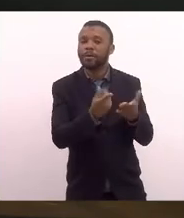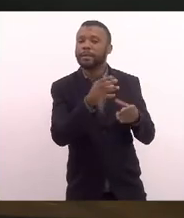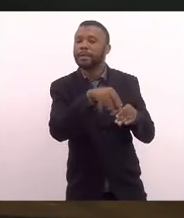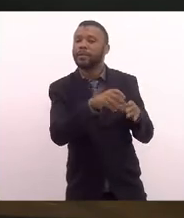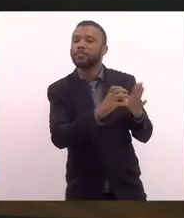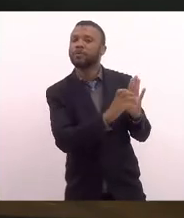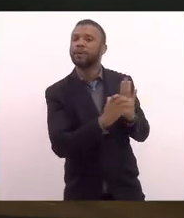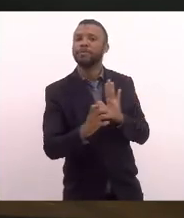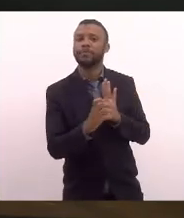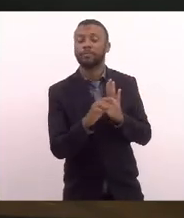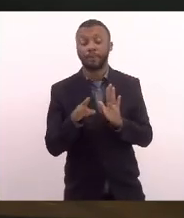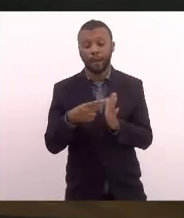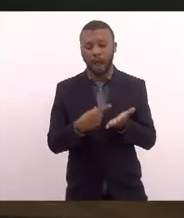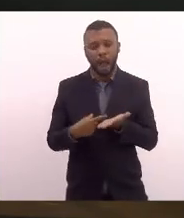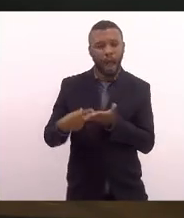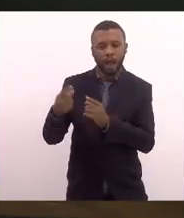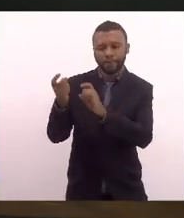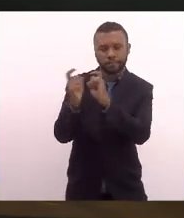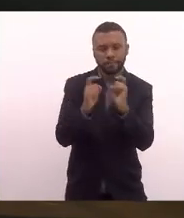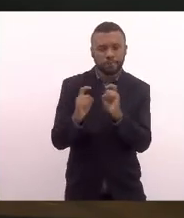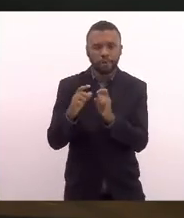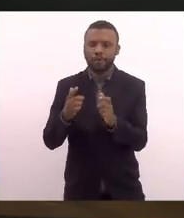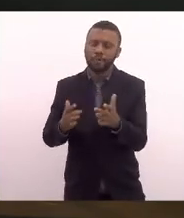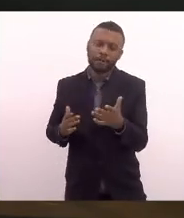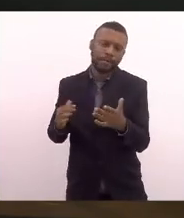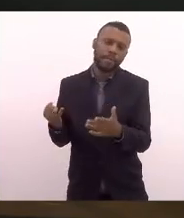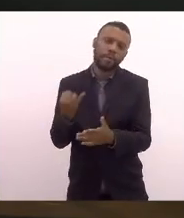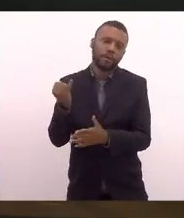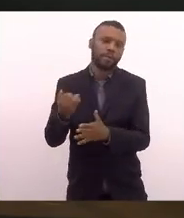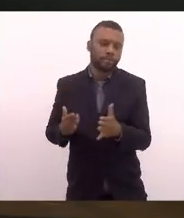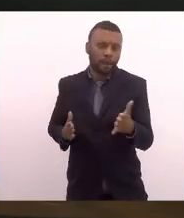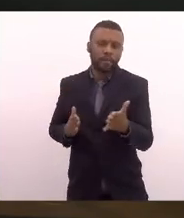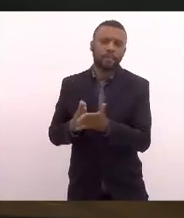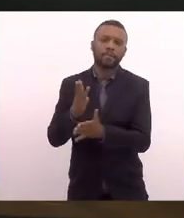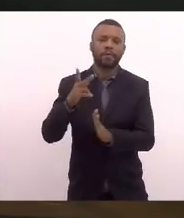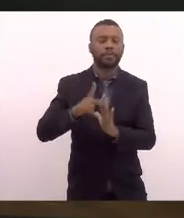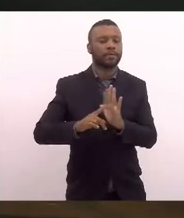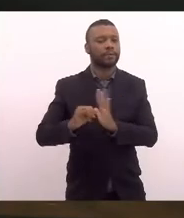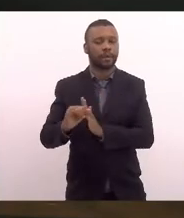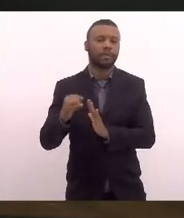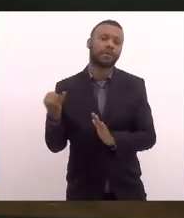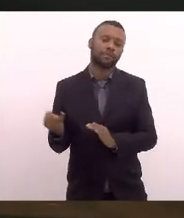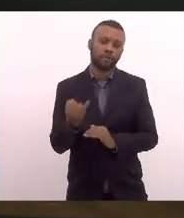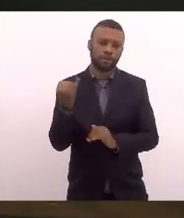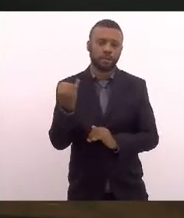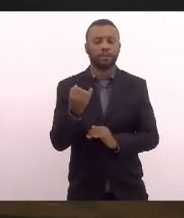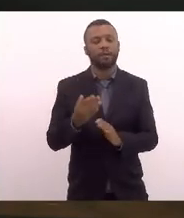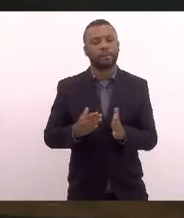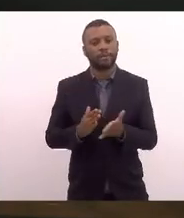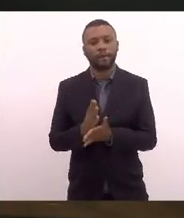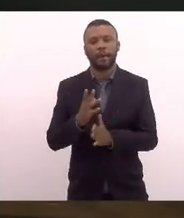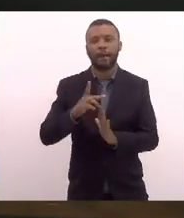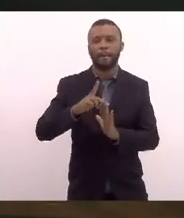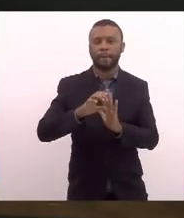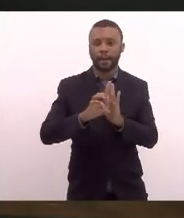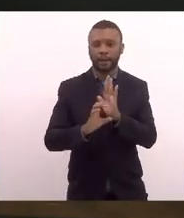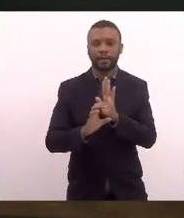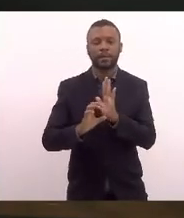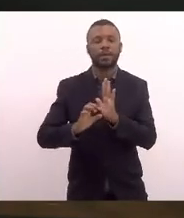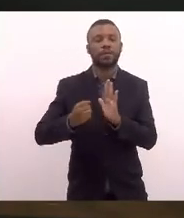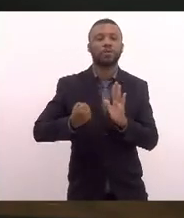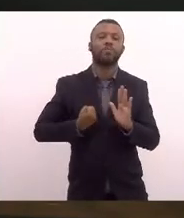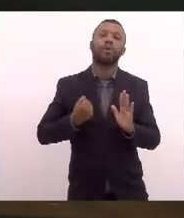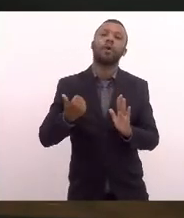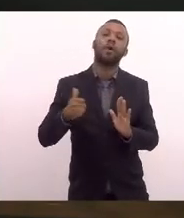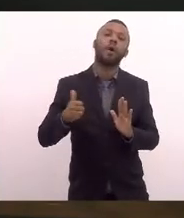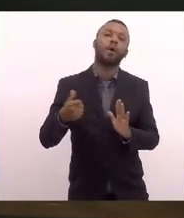fundamental. Isso foi fundamental para aprovar esse PL e vai ser fundamental para aprovar a PEC 11 também. Então, é